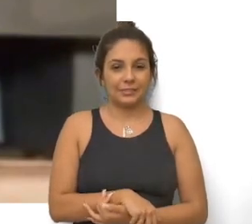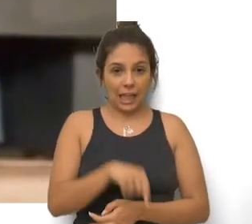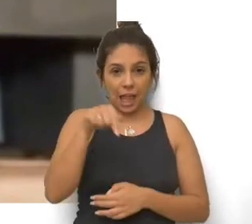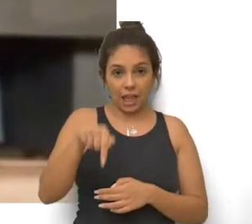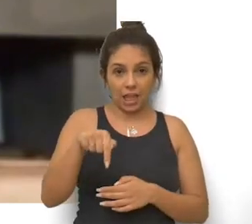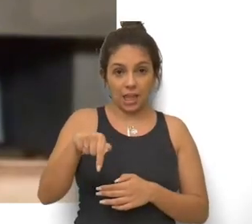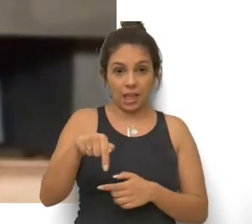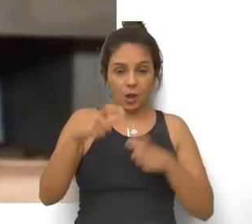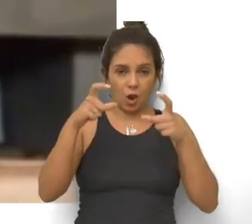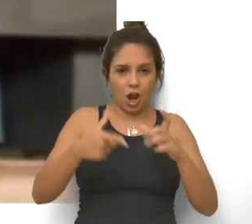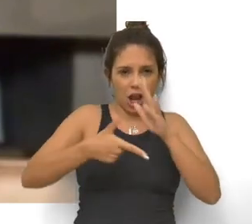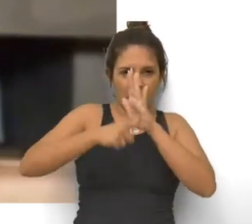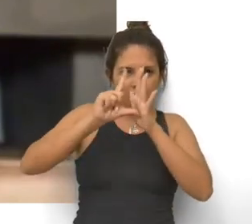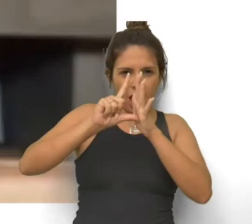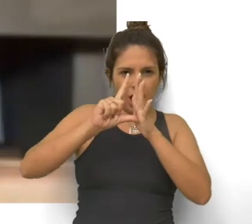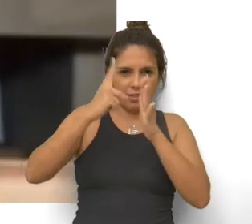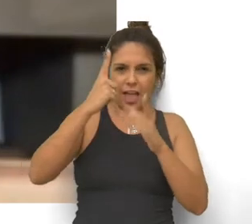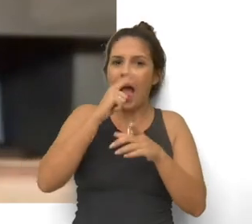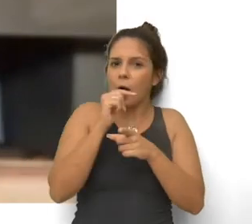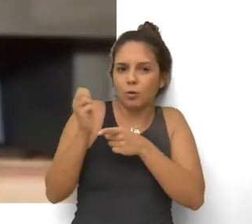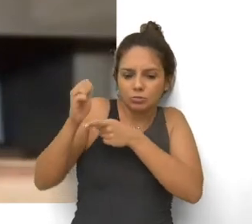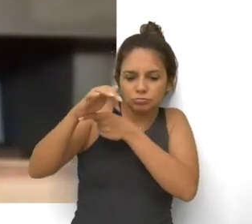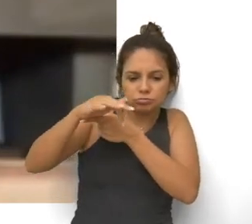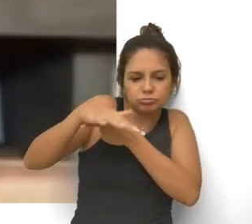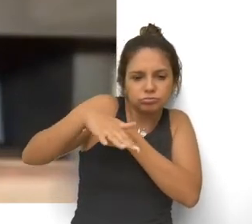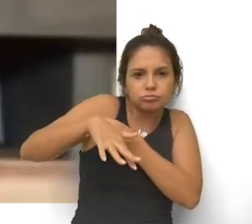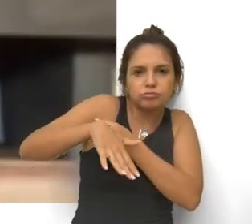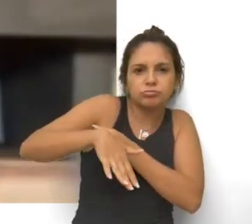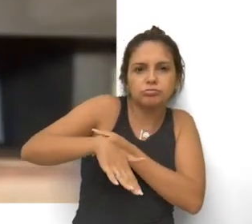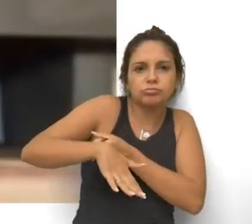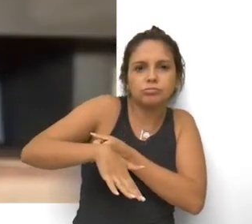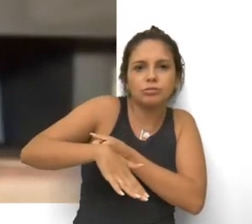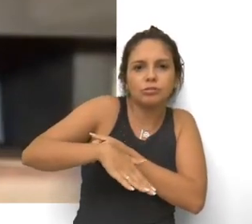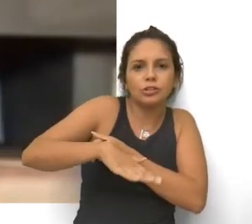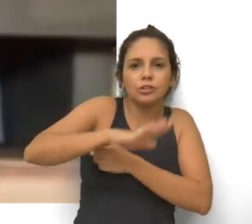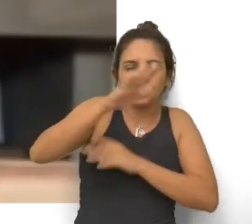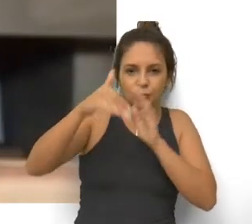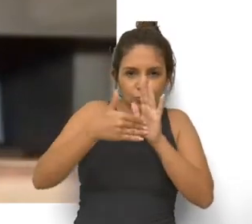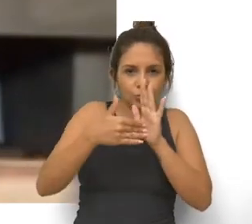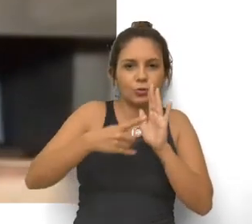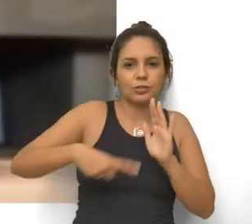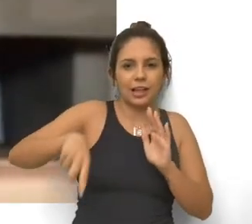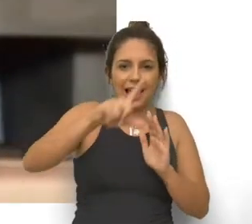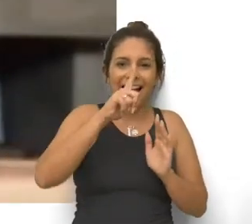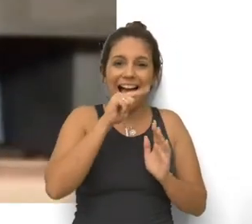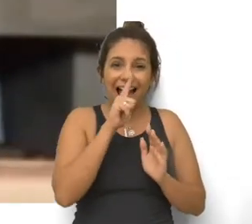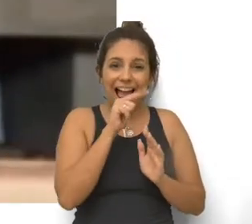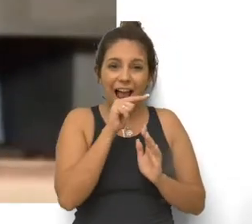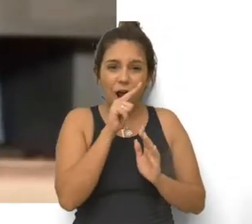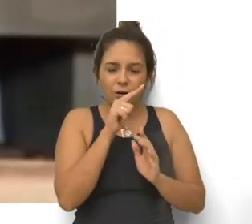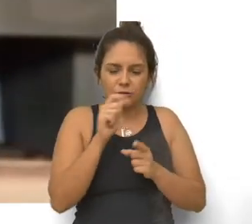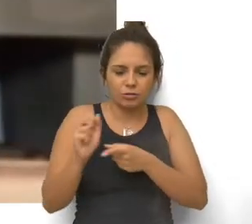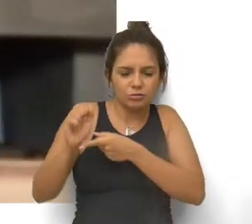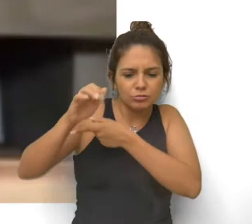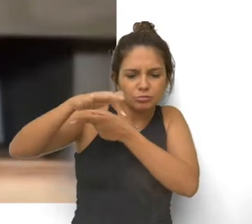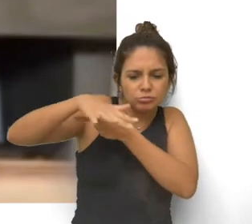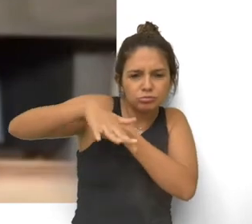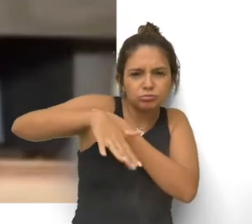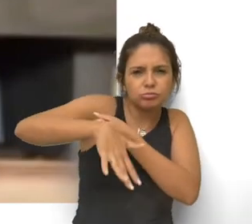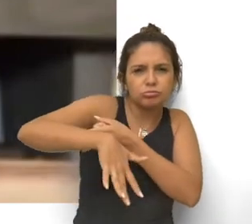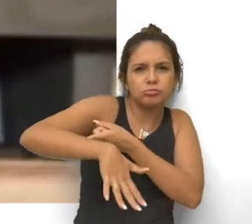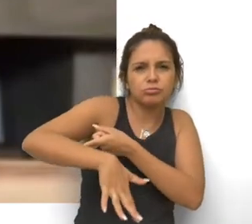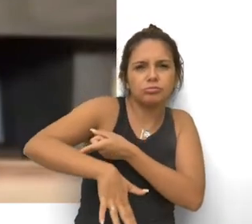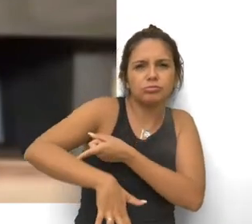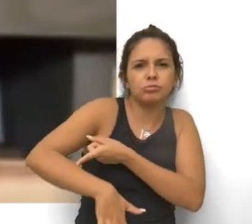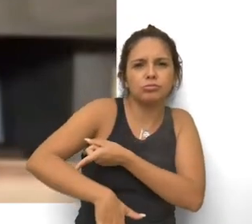aqui onde antes havia uma fonte, e onde ainda hoje todos param. A água esguichava da boca de